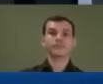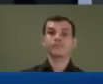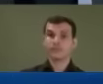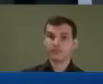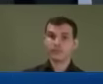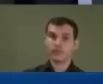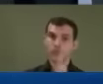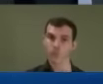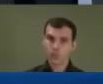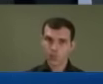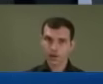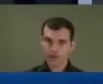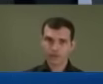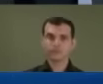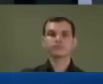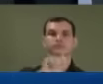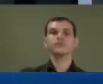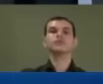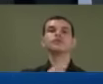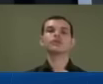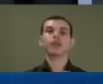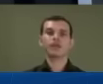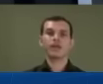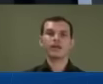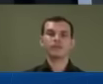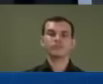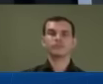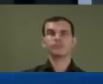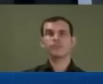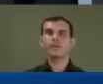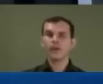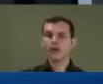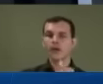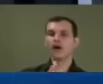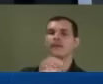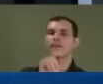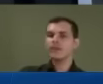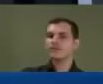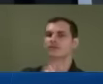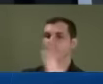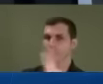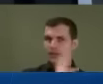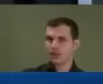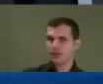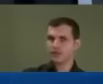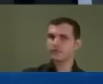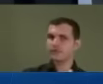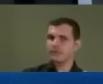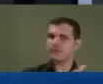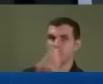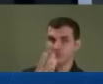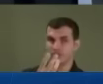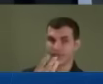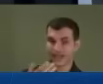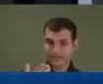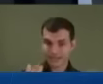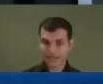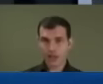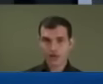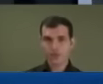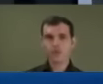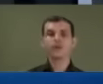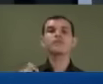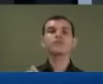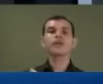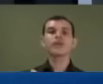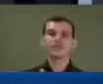um ano, de janeiro, para ser mais exato, de fevereiro de 2023 até agora, é 15